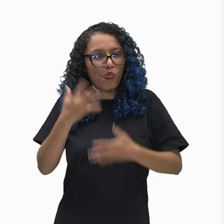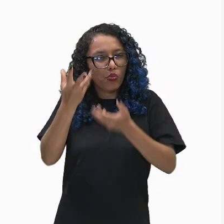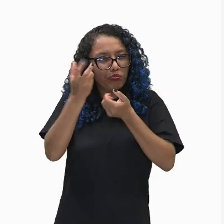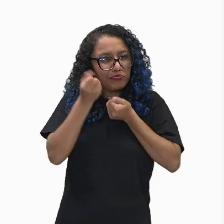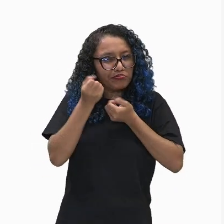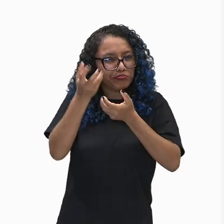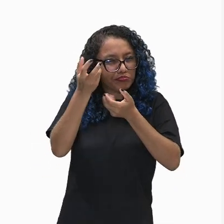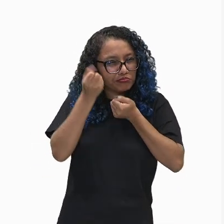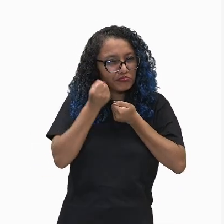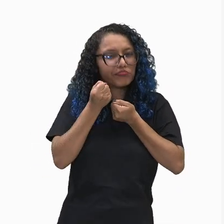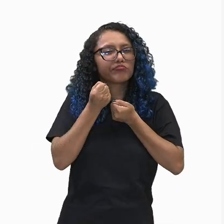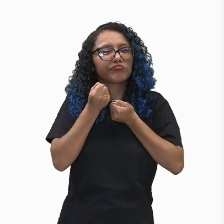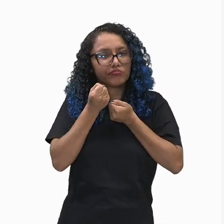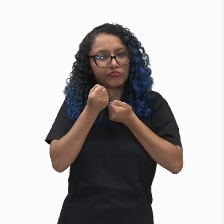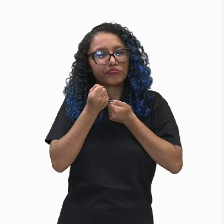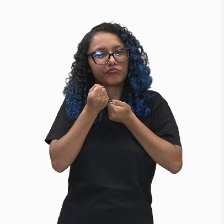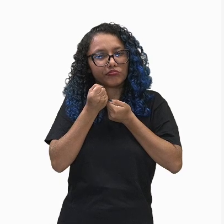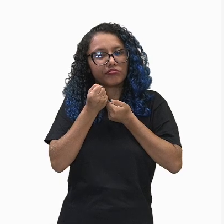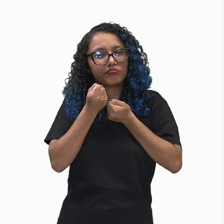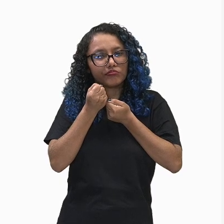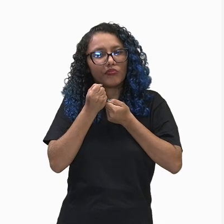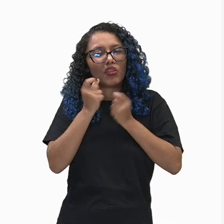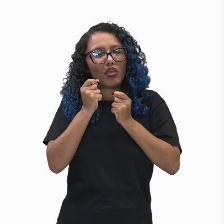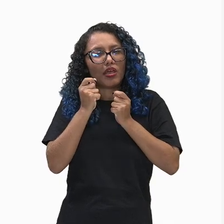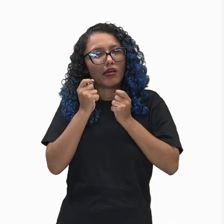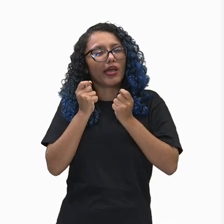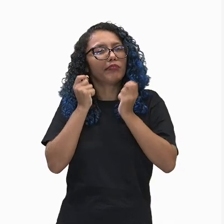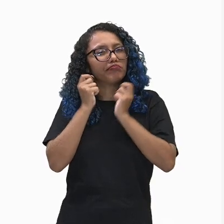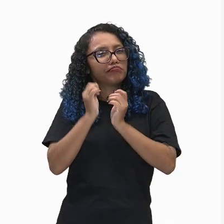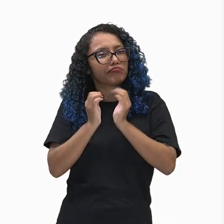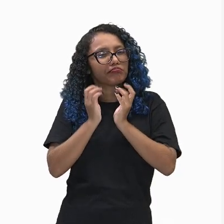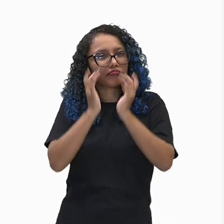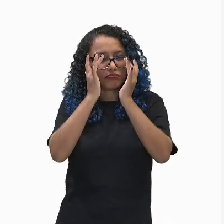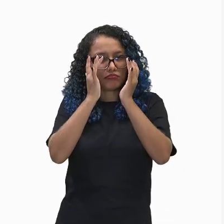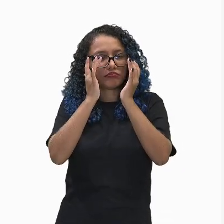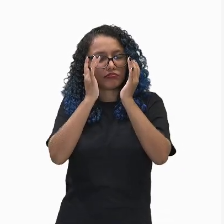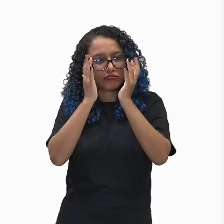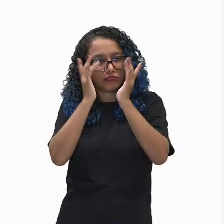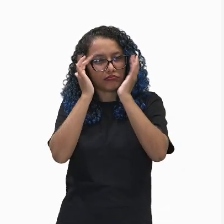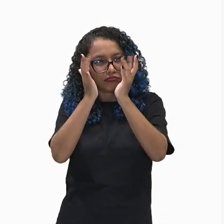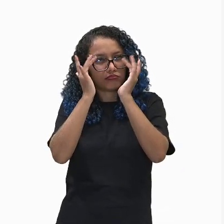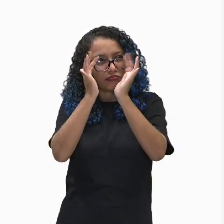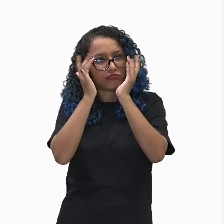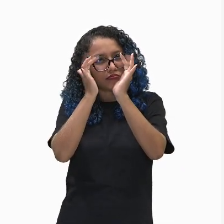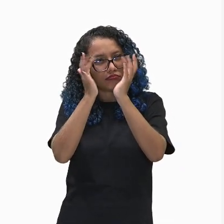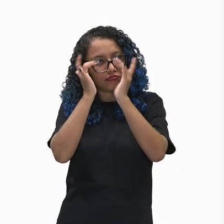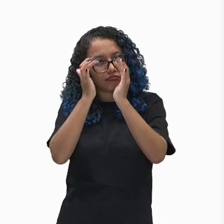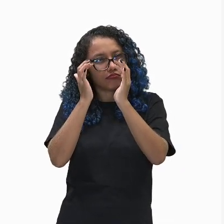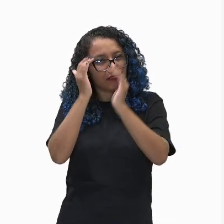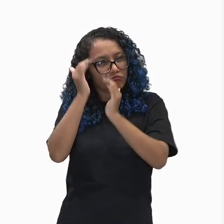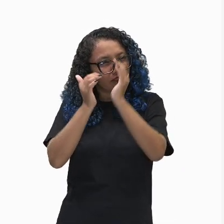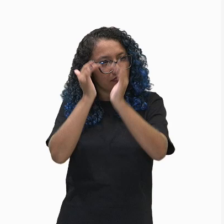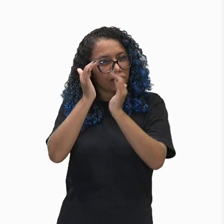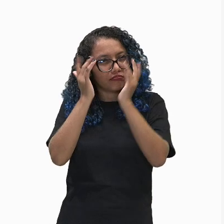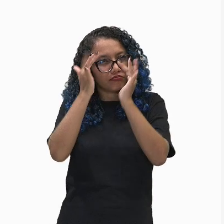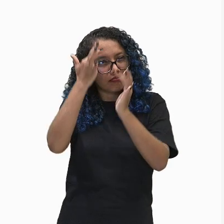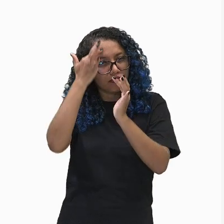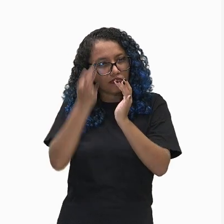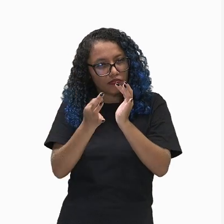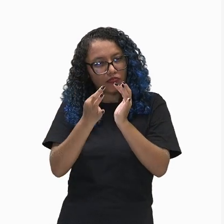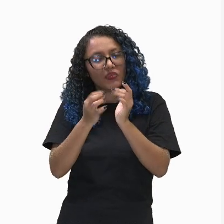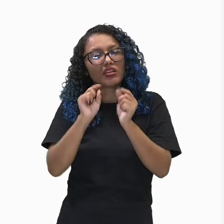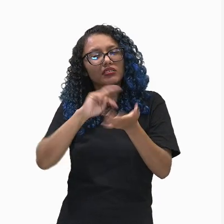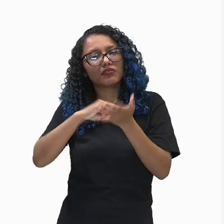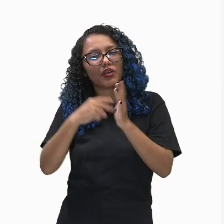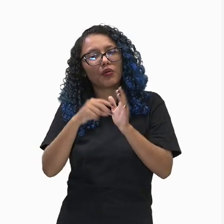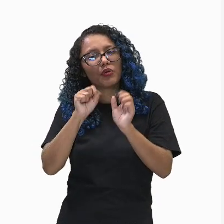transmitindo essas informações para o processamento. Então, quando falamos de sensorial, nós estamos falando de